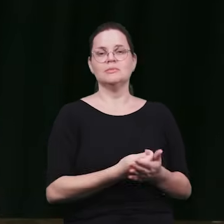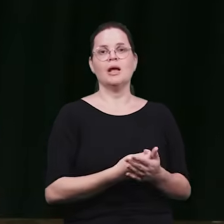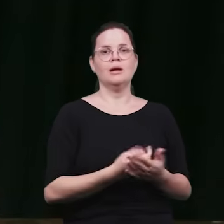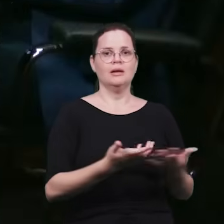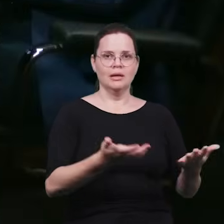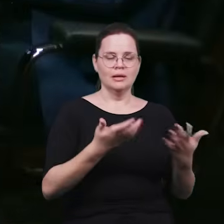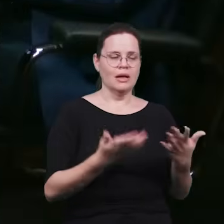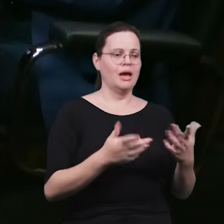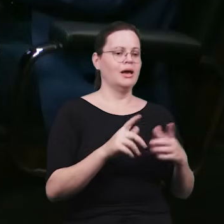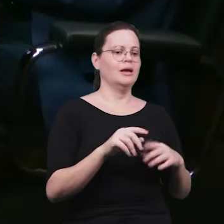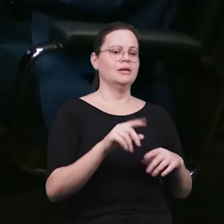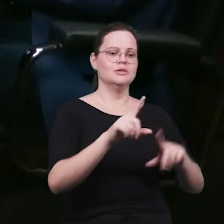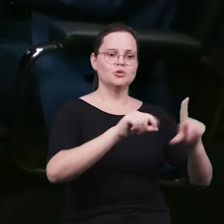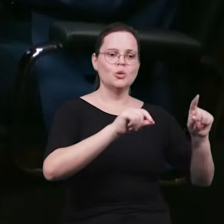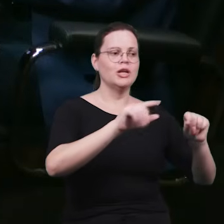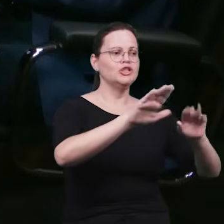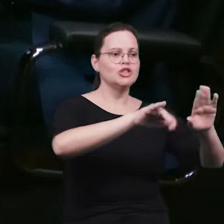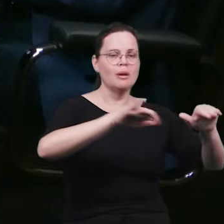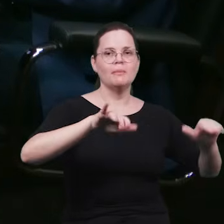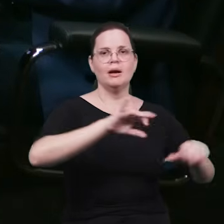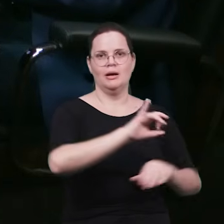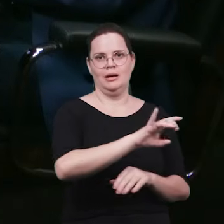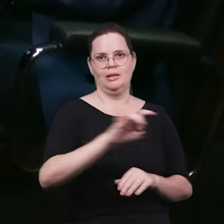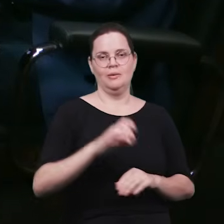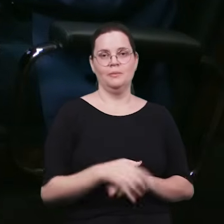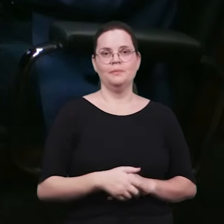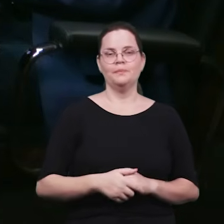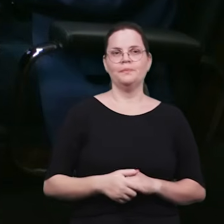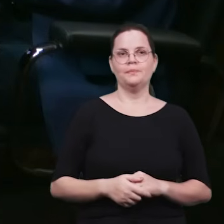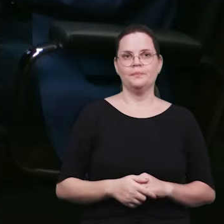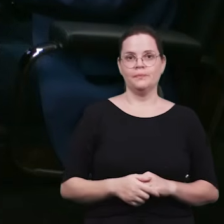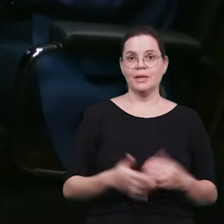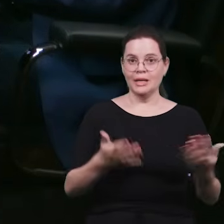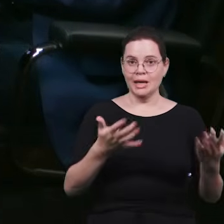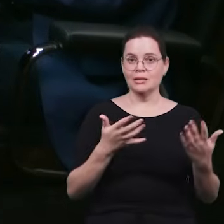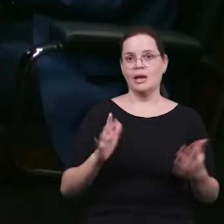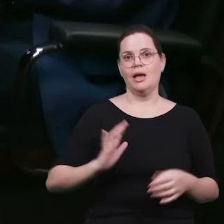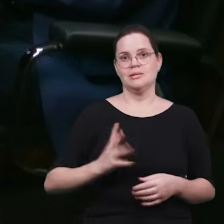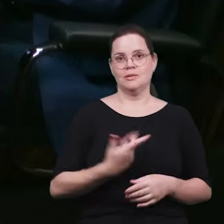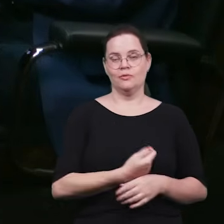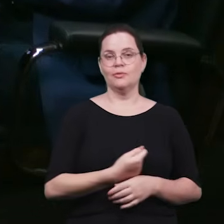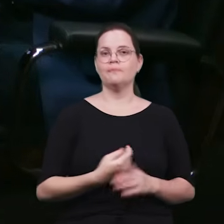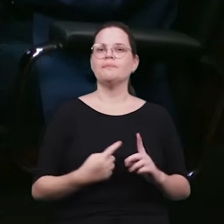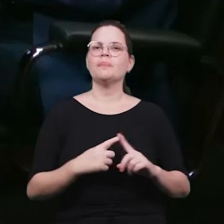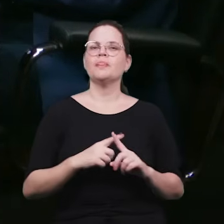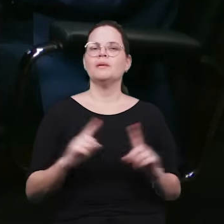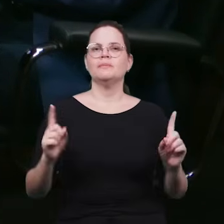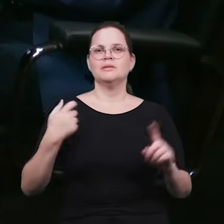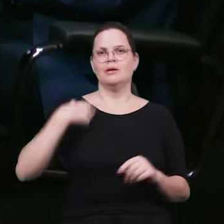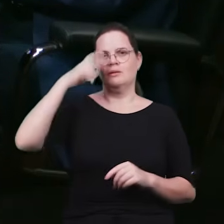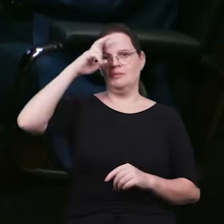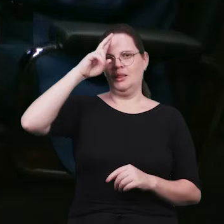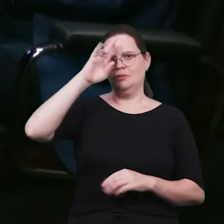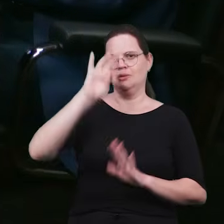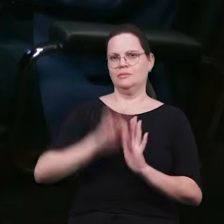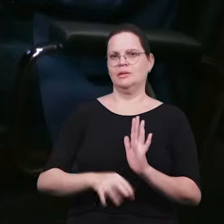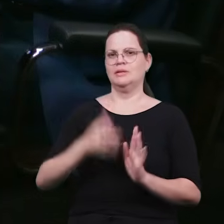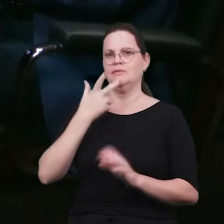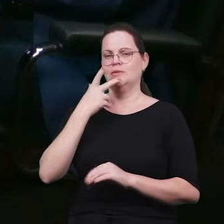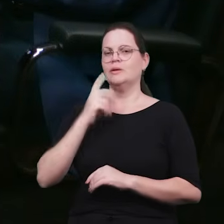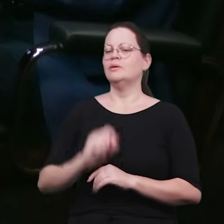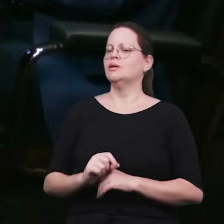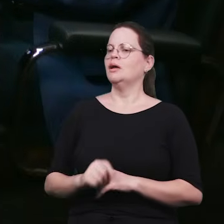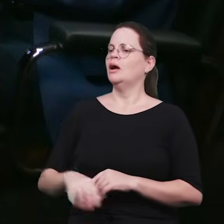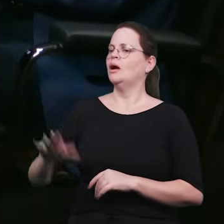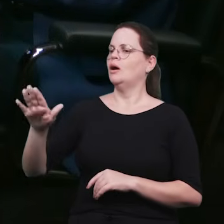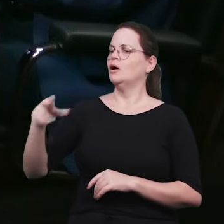salvem, diz a palavra. Me lembrei daquele texto onde Jesus estava no templo e alguém chega para ele e fala: ó, sua mãe e seus irmãos